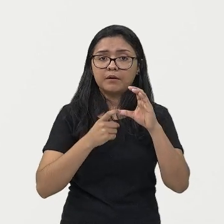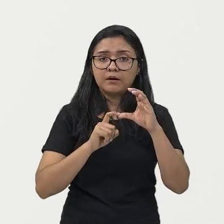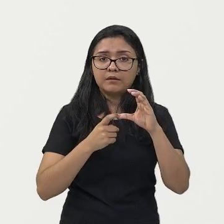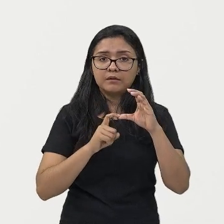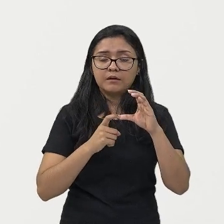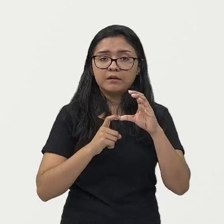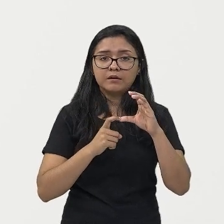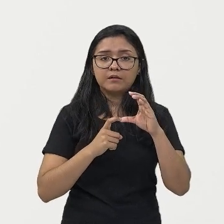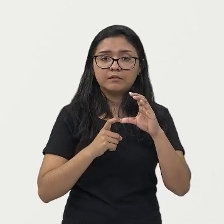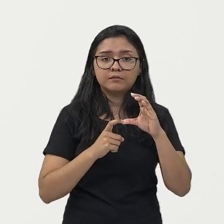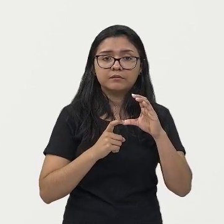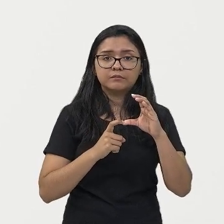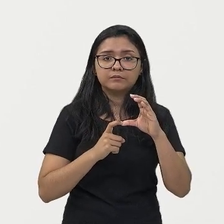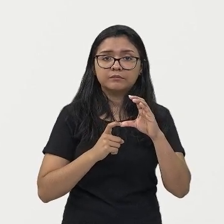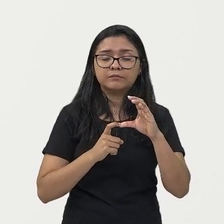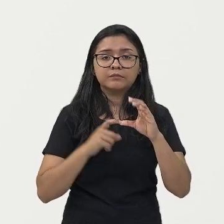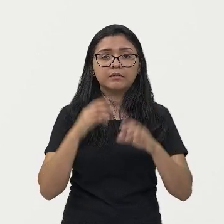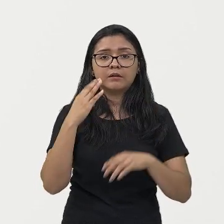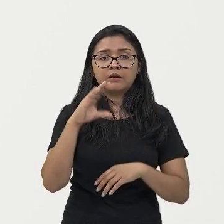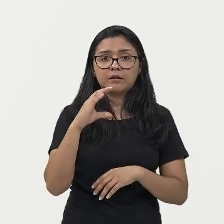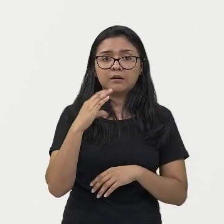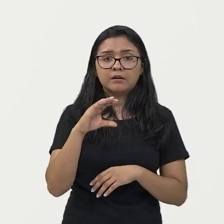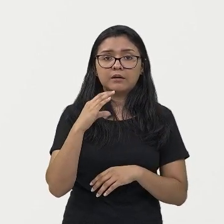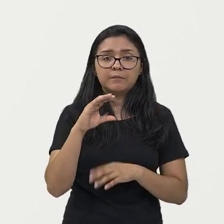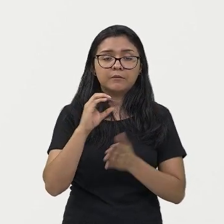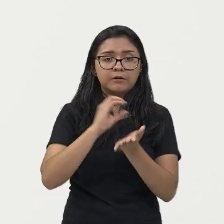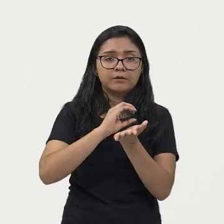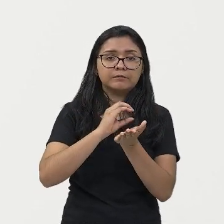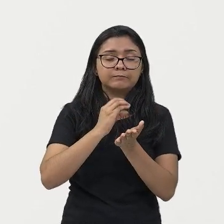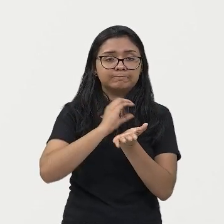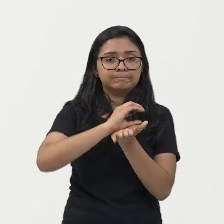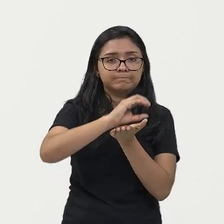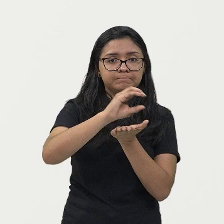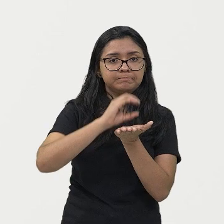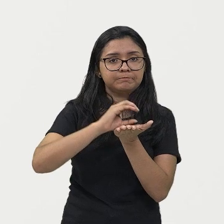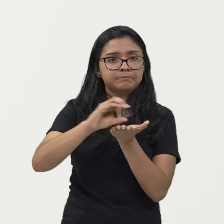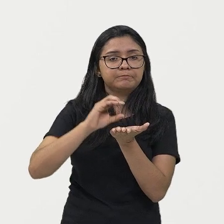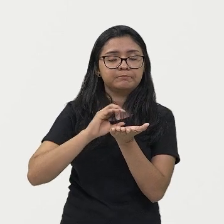uma cadeia carbônica ramificada.